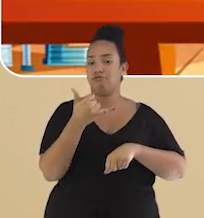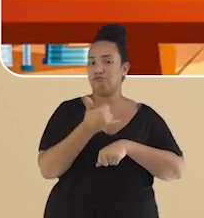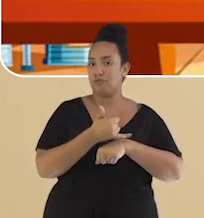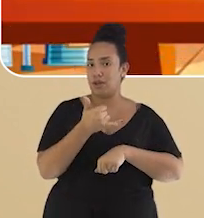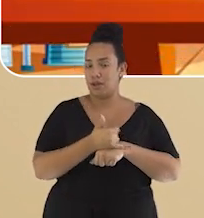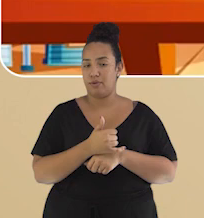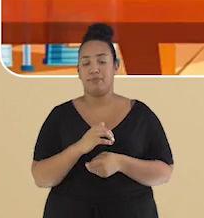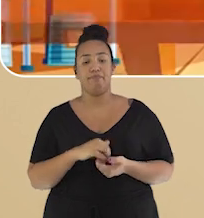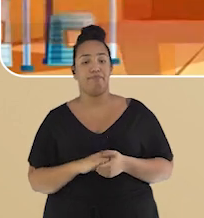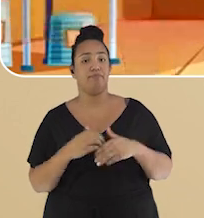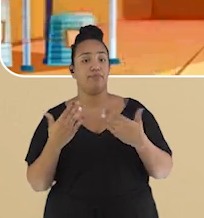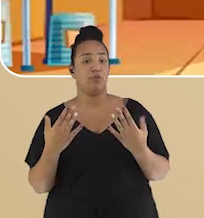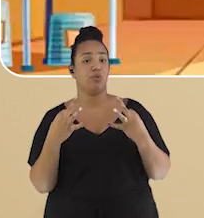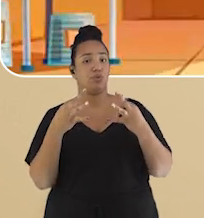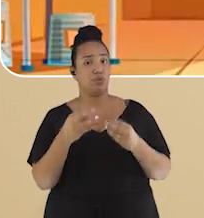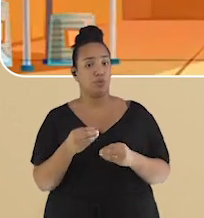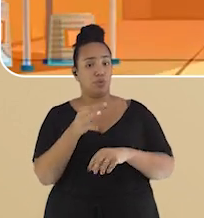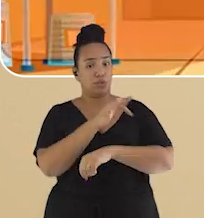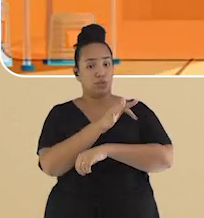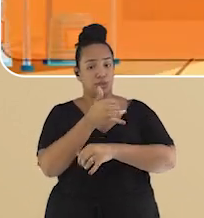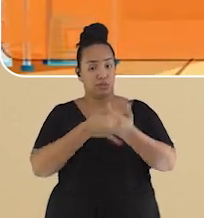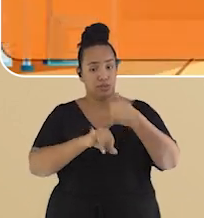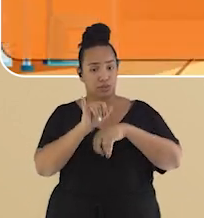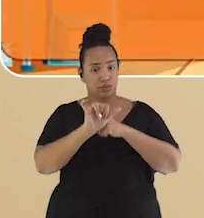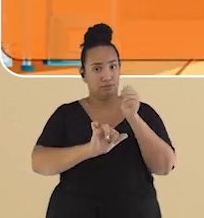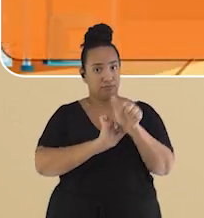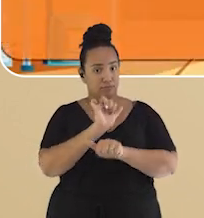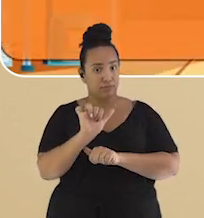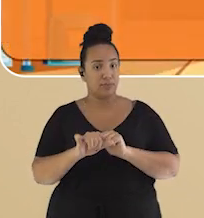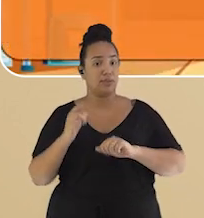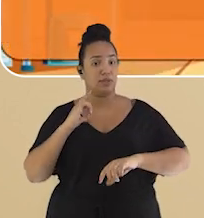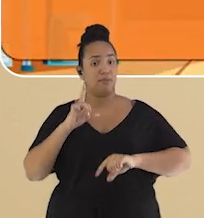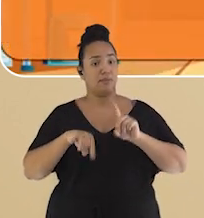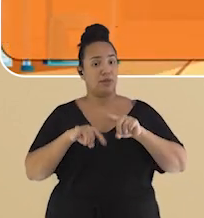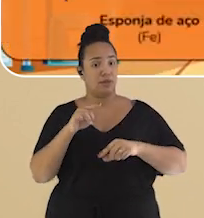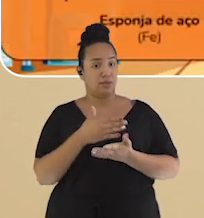todas as reações químicas têm os materiais iniciais, que são chamados de